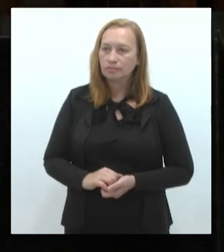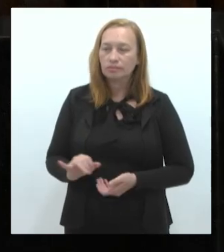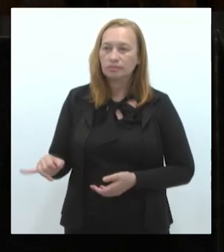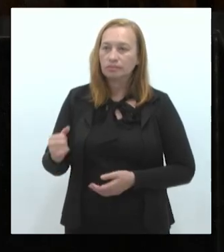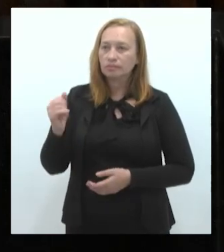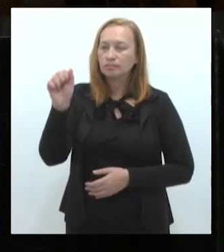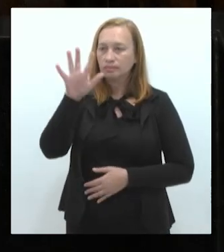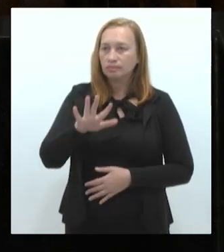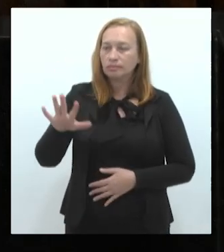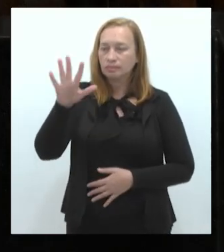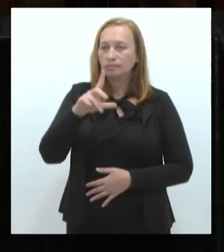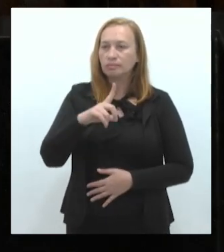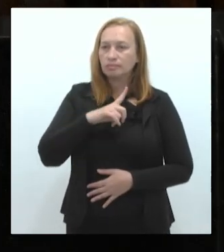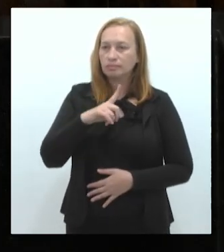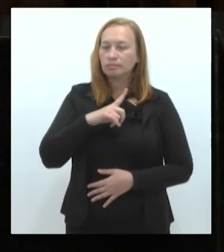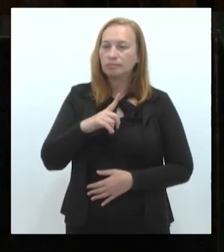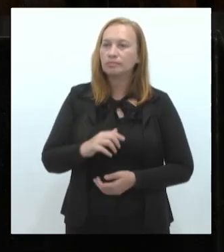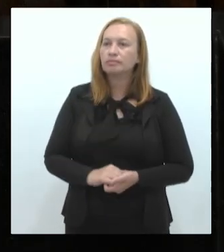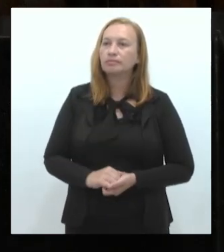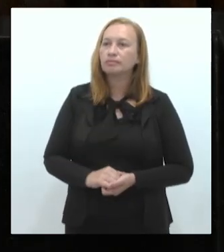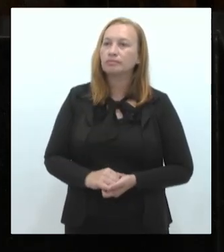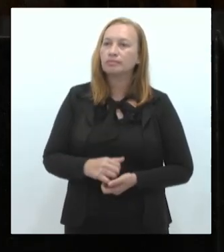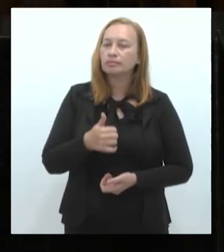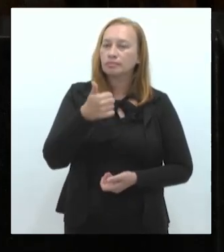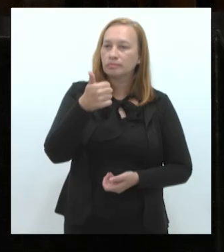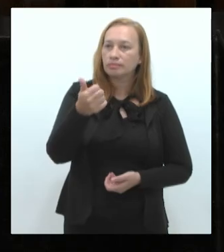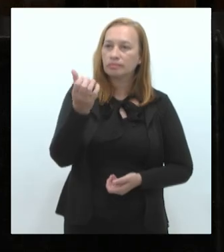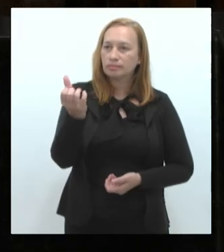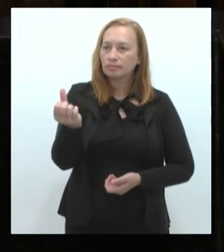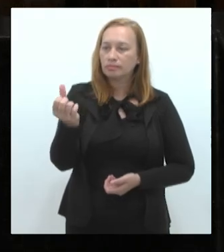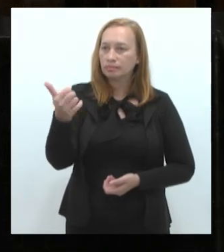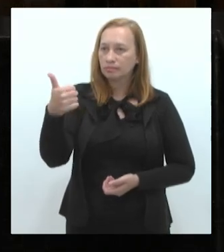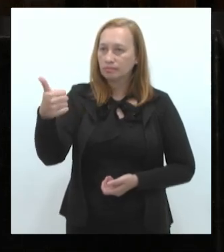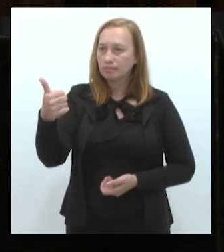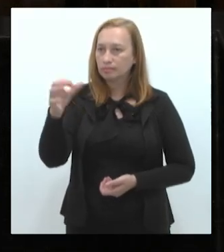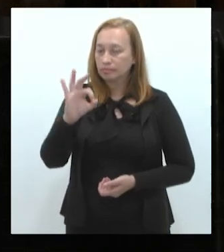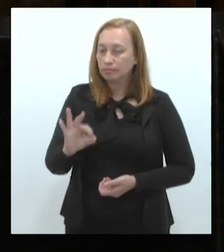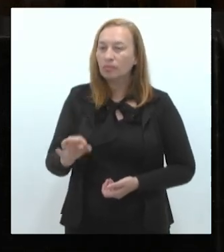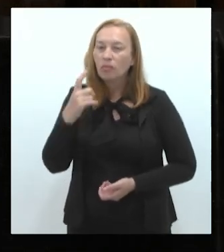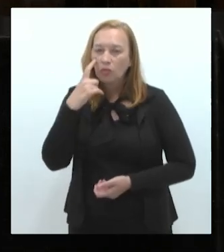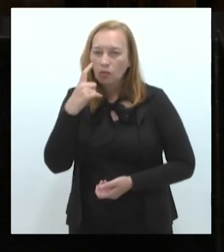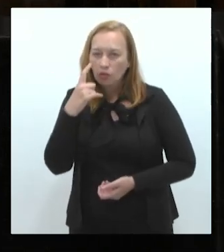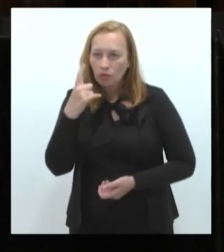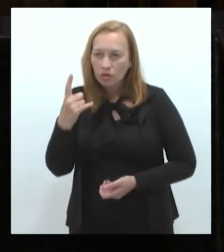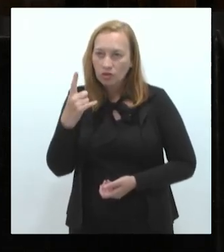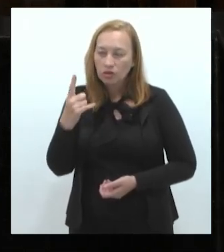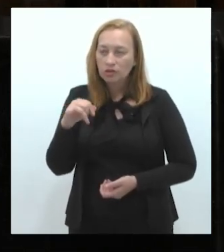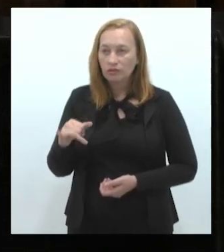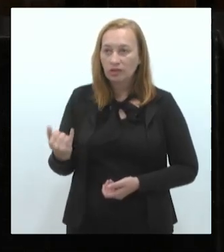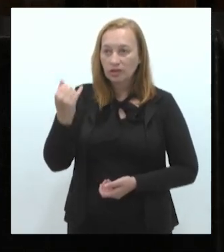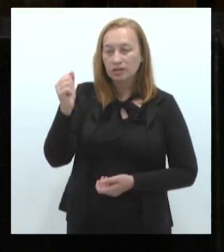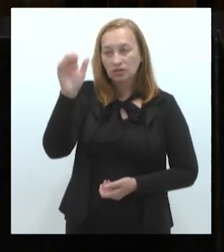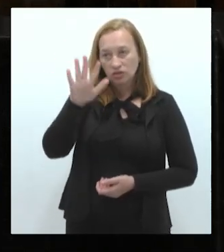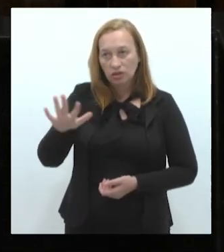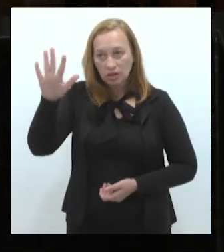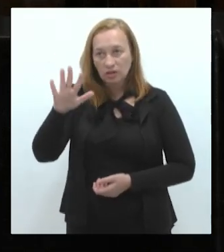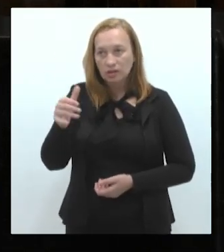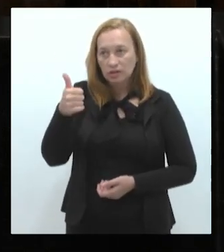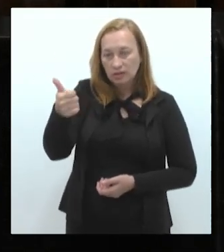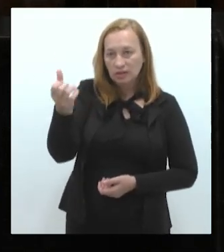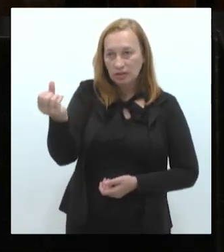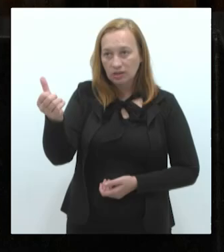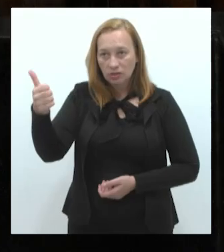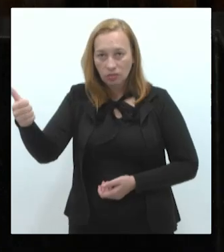geral teve alta de 171%. Então, vejam, a inflação geral,